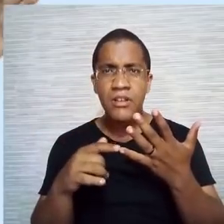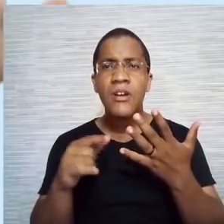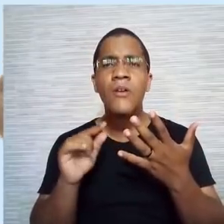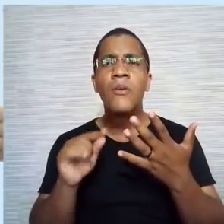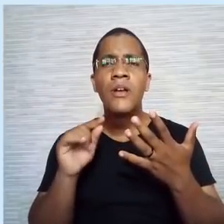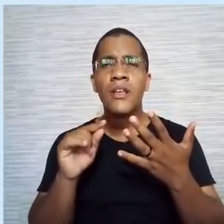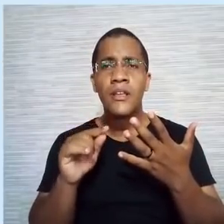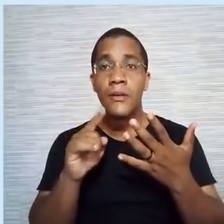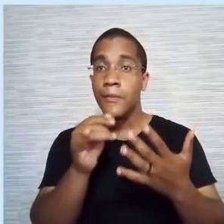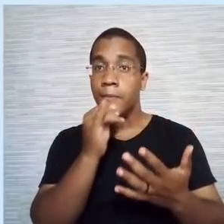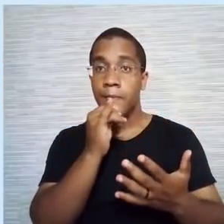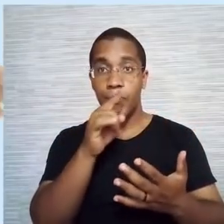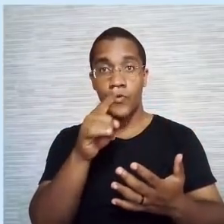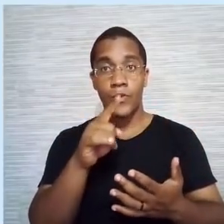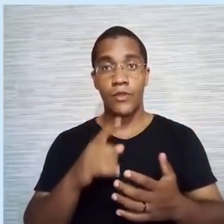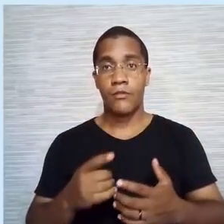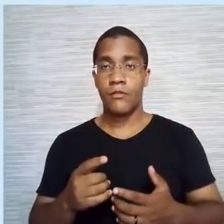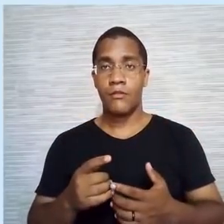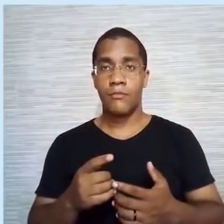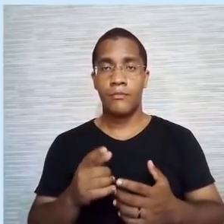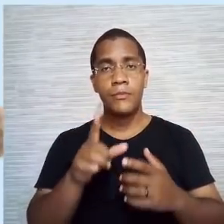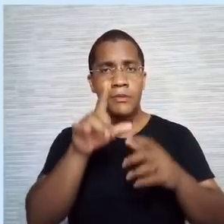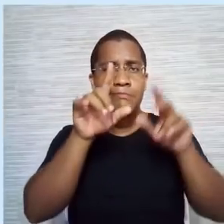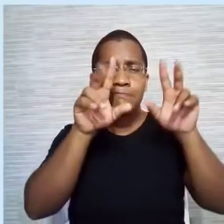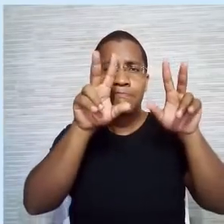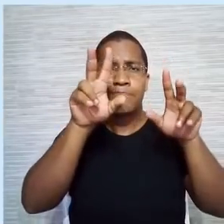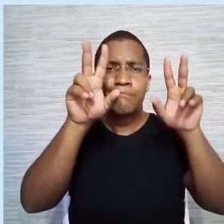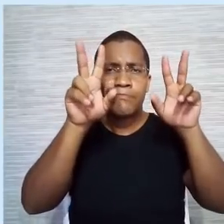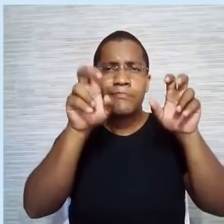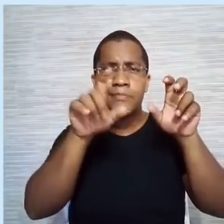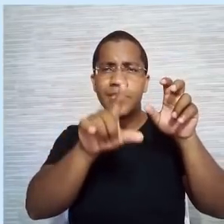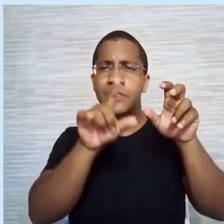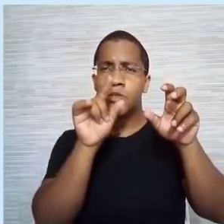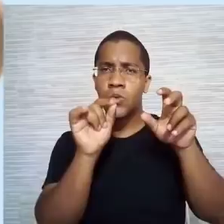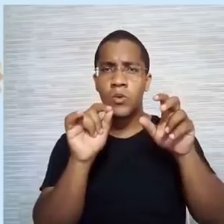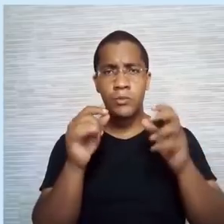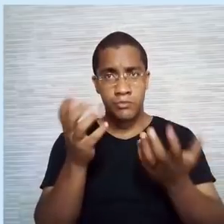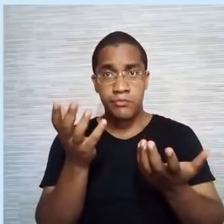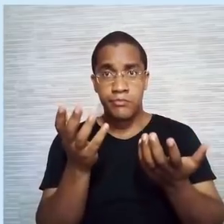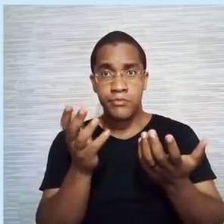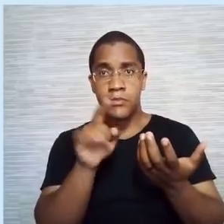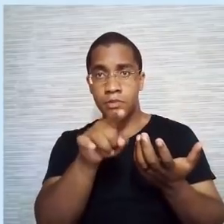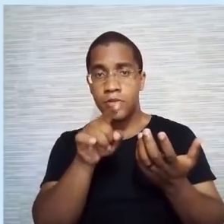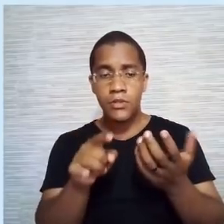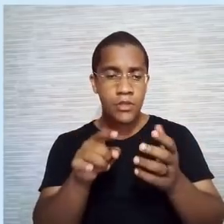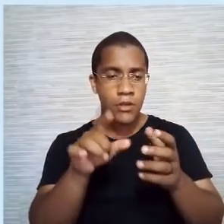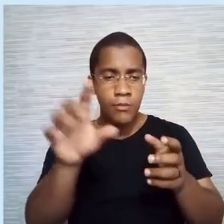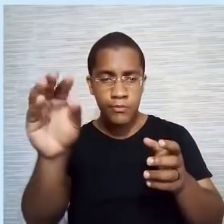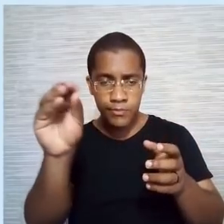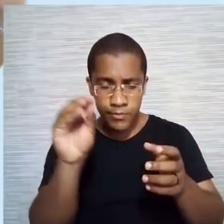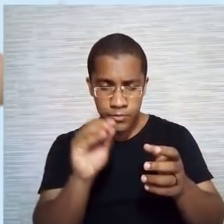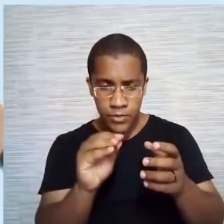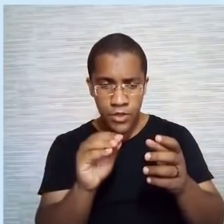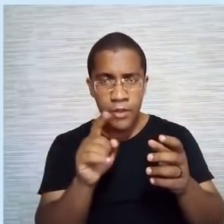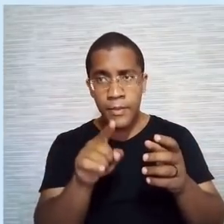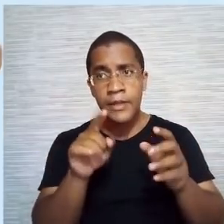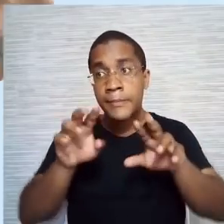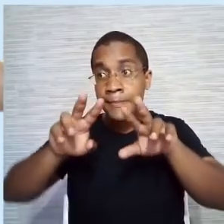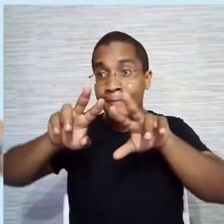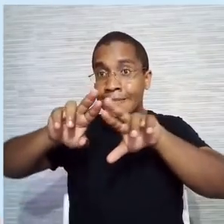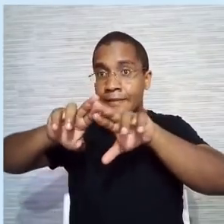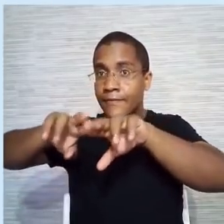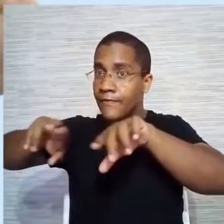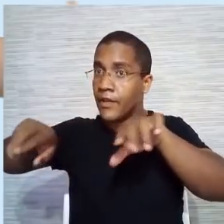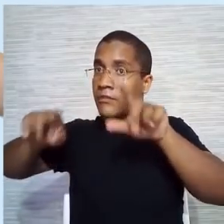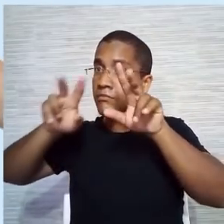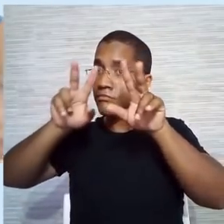quando você, estudante, quando a gente escolhe um determinado ponto, determinado assunto para estudar, claro que outros